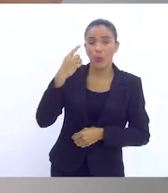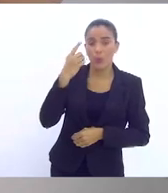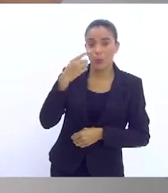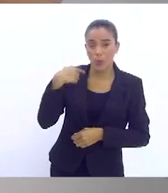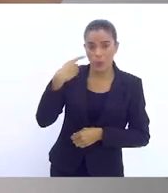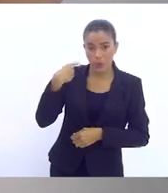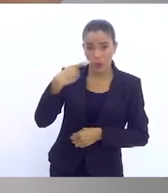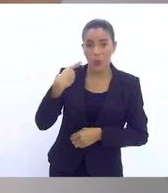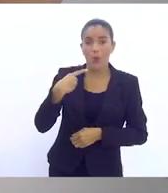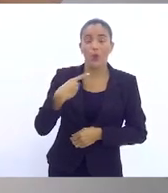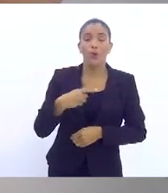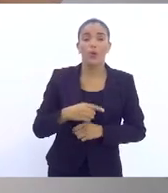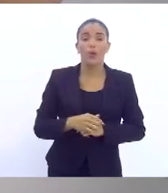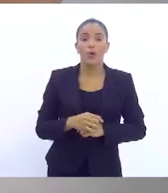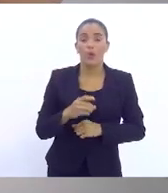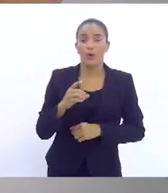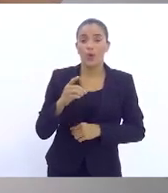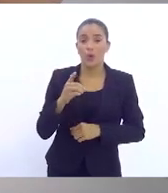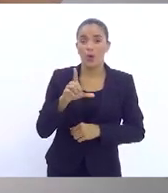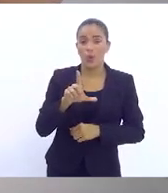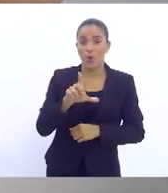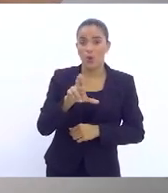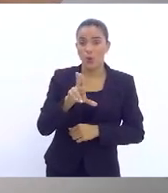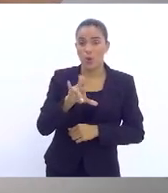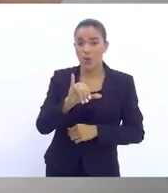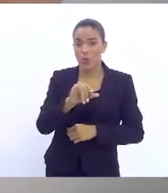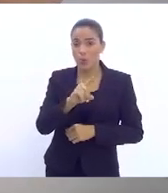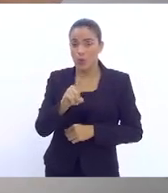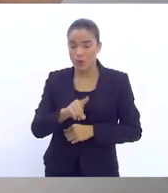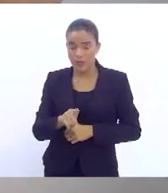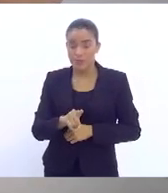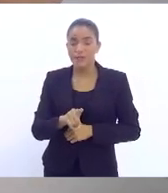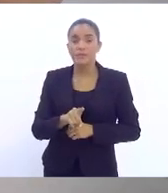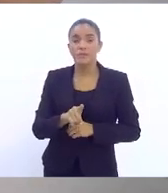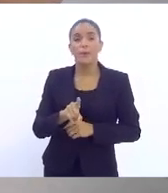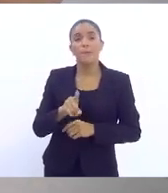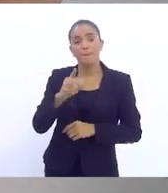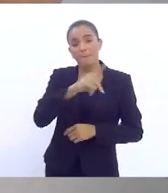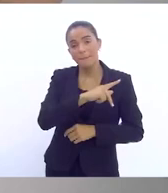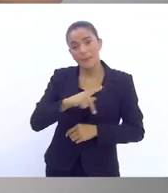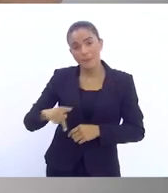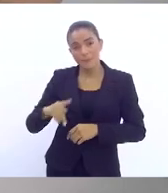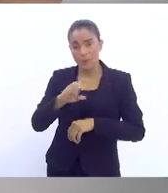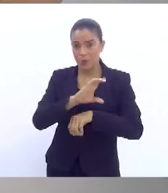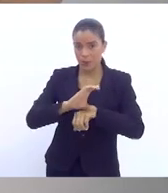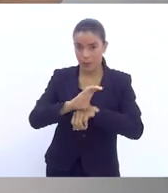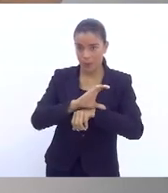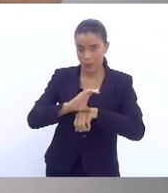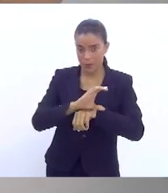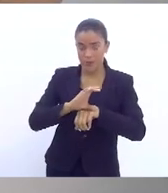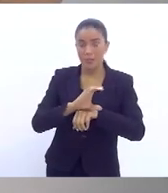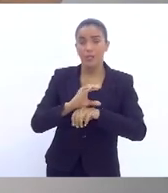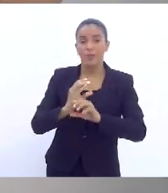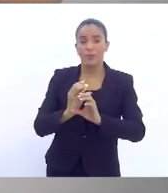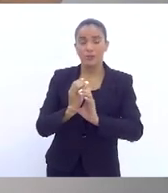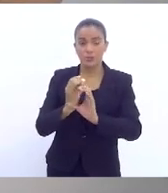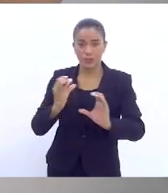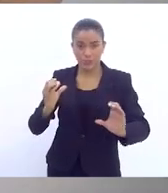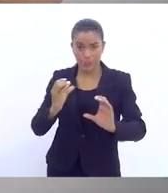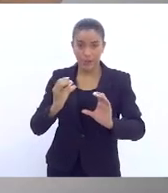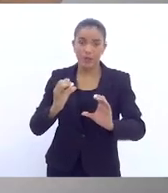Luiz Antônio consenza diretor Presidente do Conselho Regional de Engenharia e Agronomia do Rio de